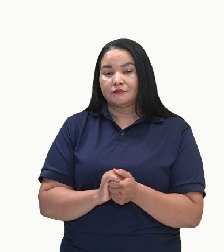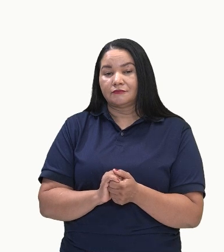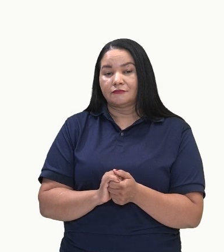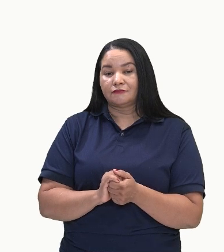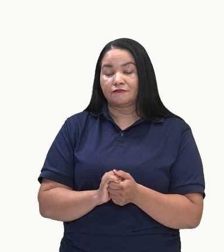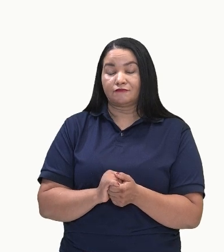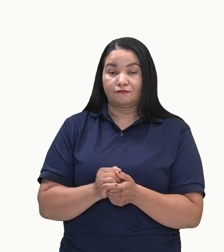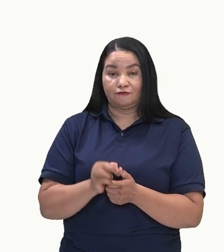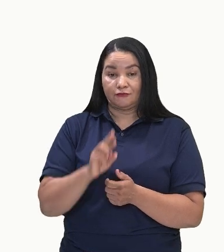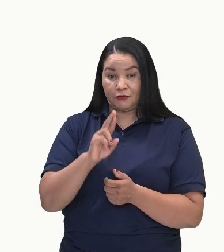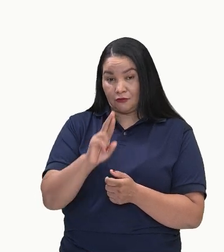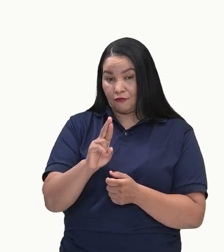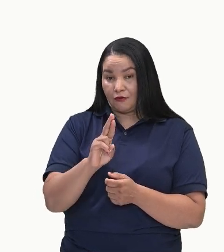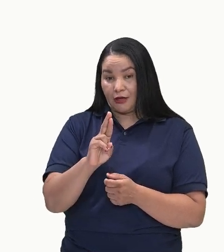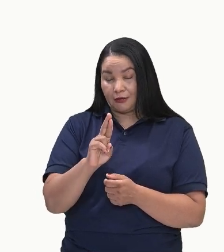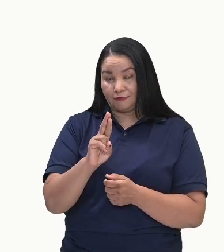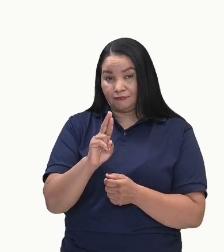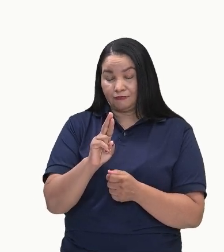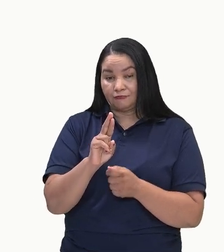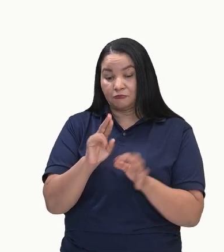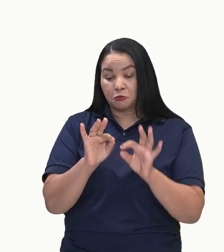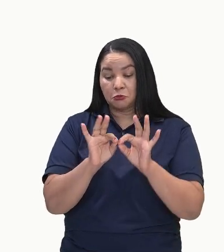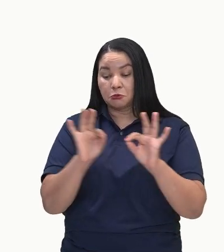da pista externa, ele mede